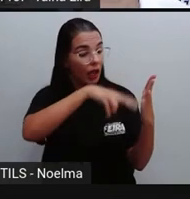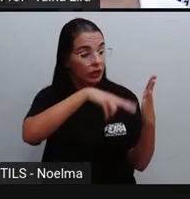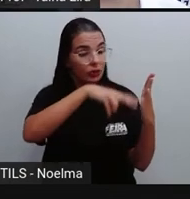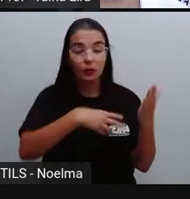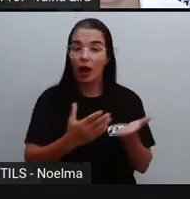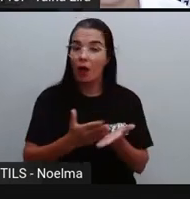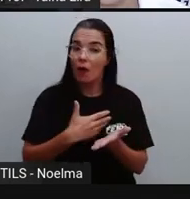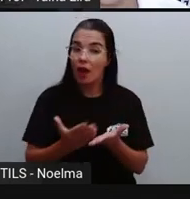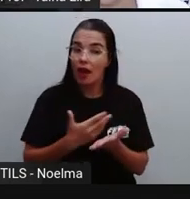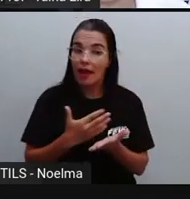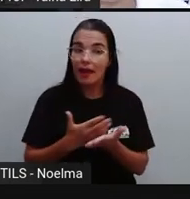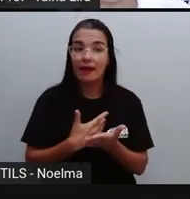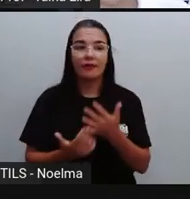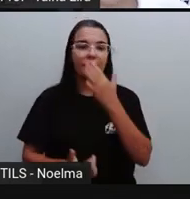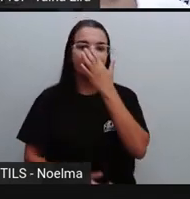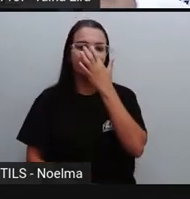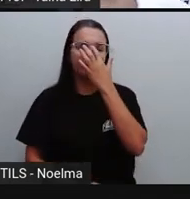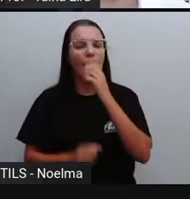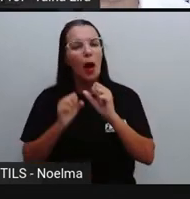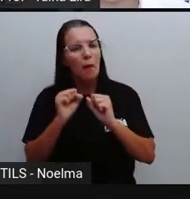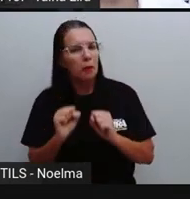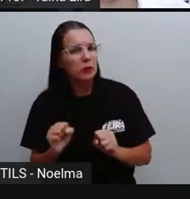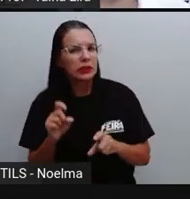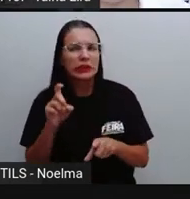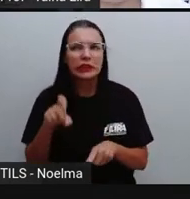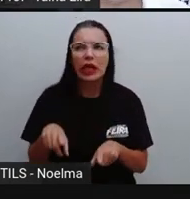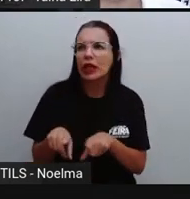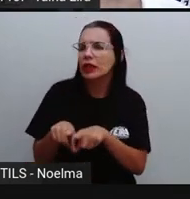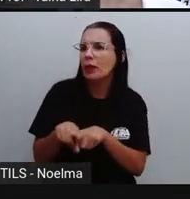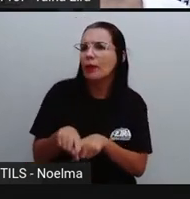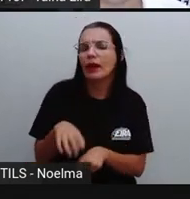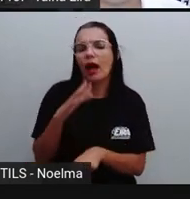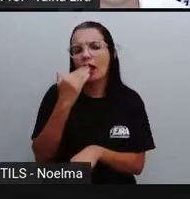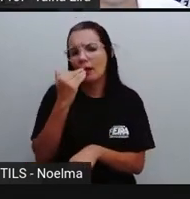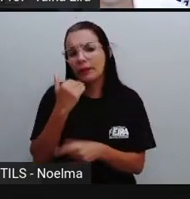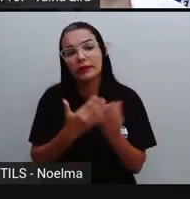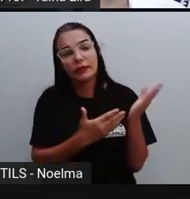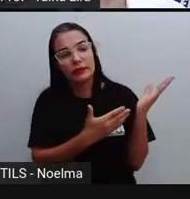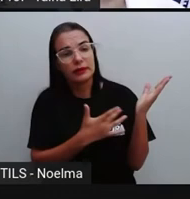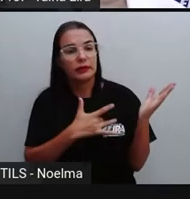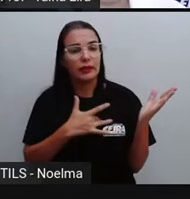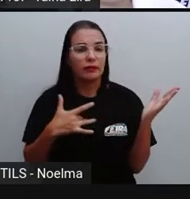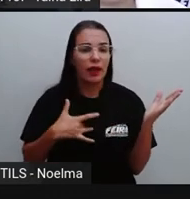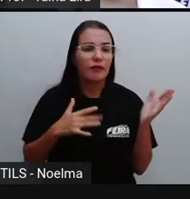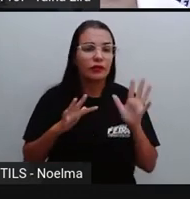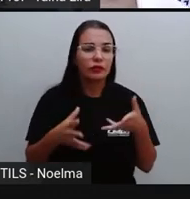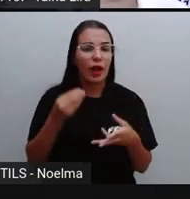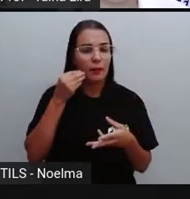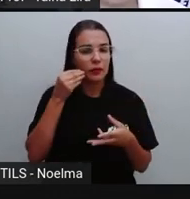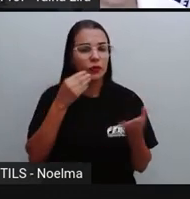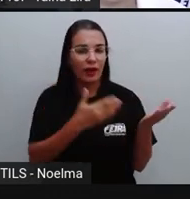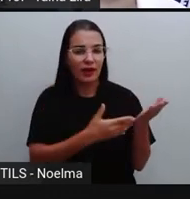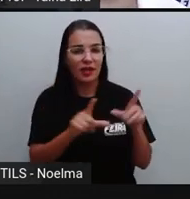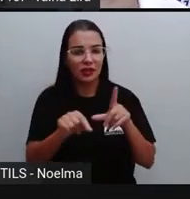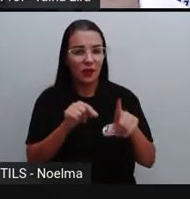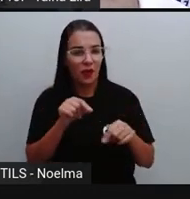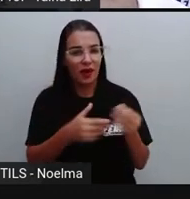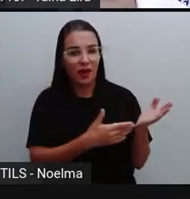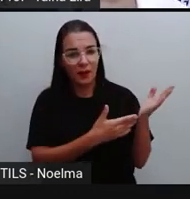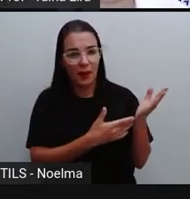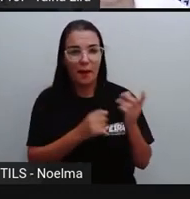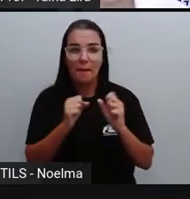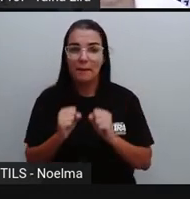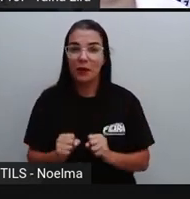livro, tá? Poderia ser a própria alimentação mais saudável, que foi o que a gente escolheu aqui. Poderia